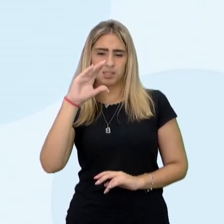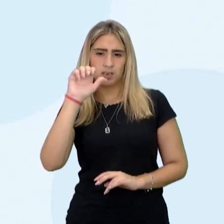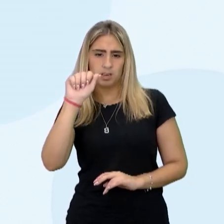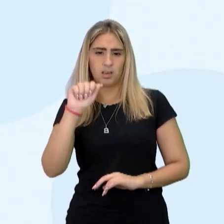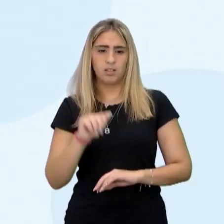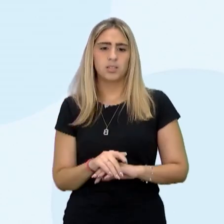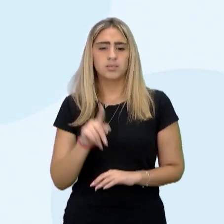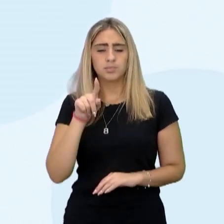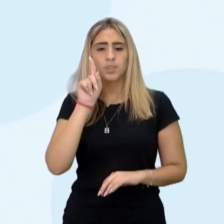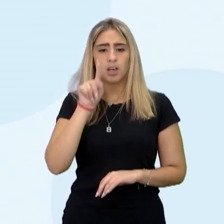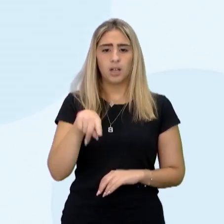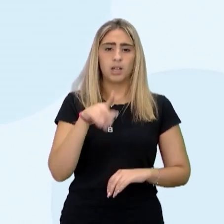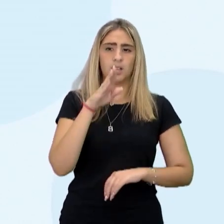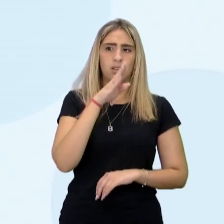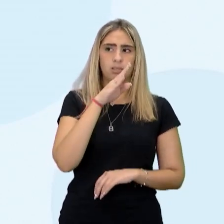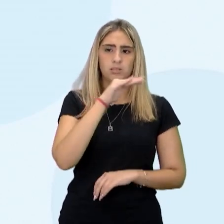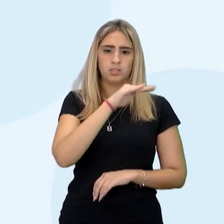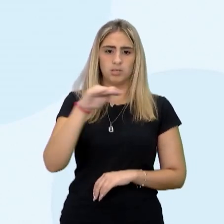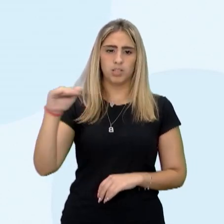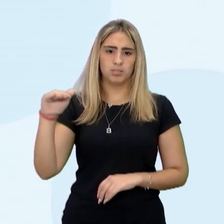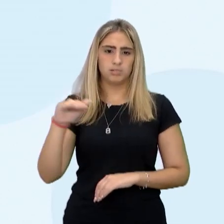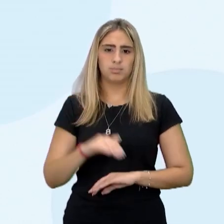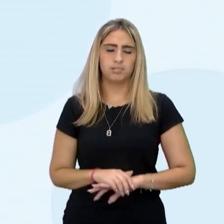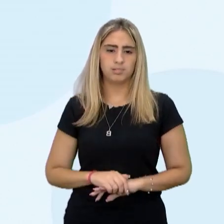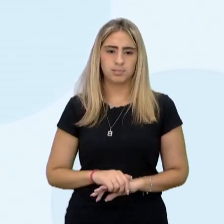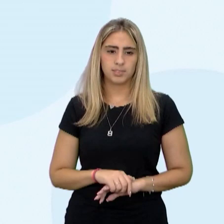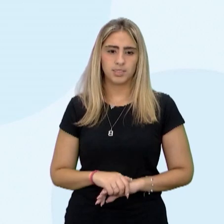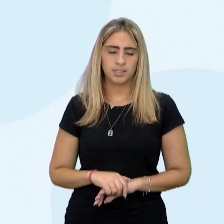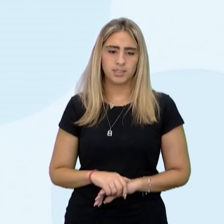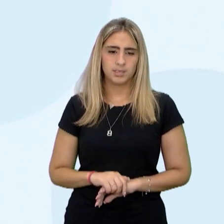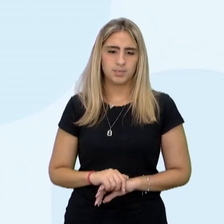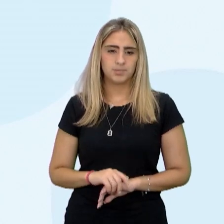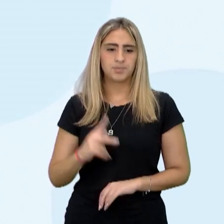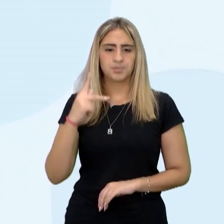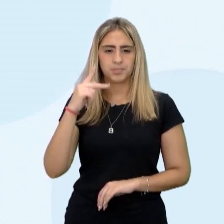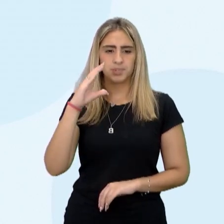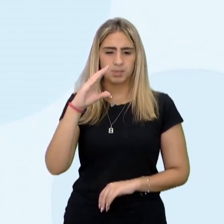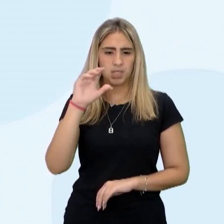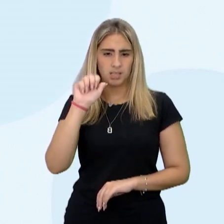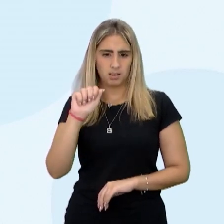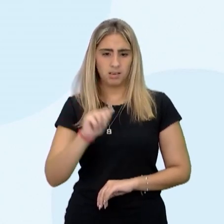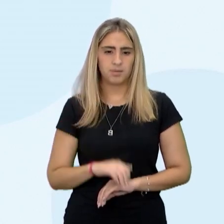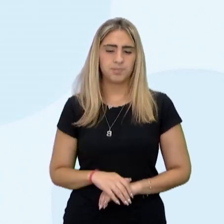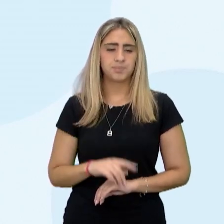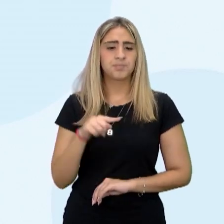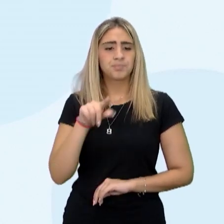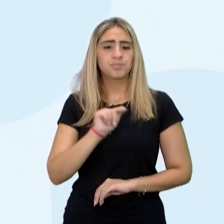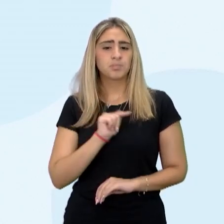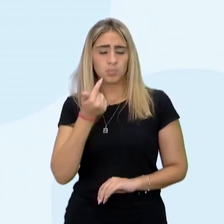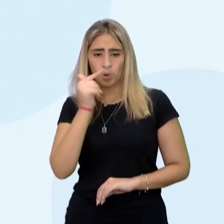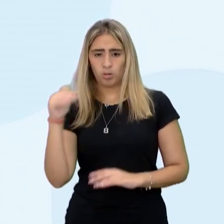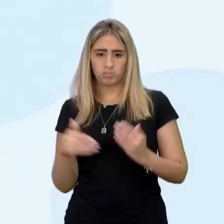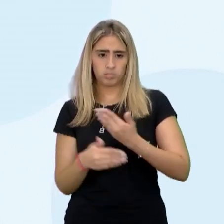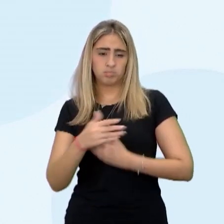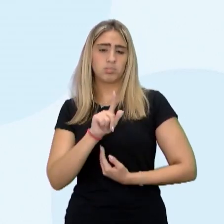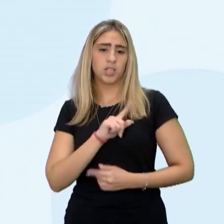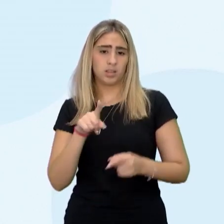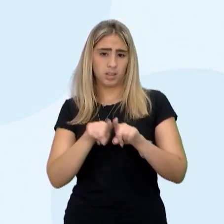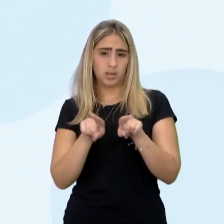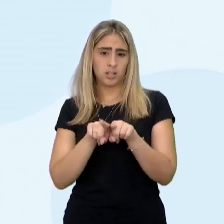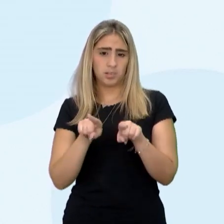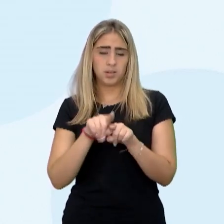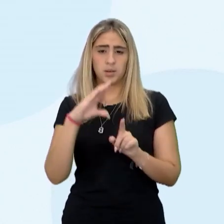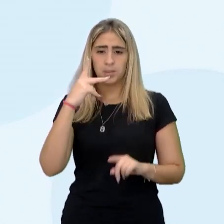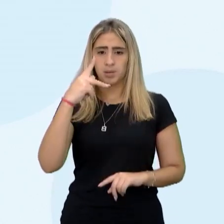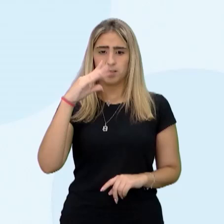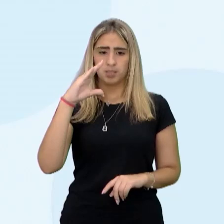alinhamentos horizontais. No caso do PCA, no próximo slide, a gente tem também, então, PCA